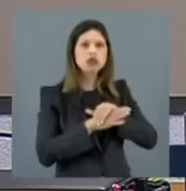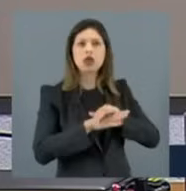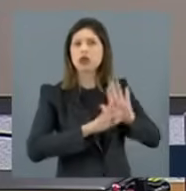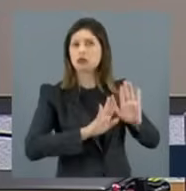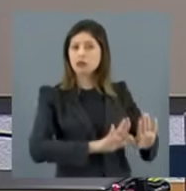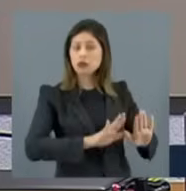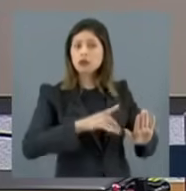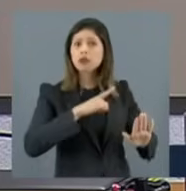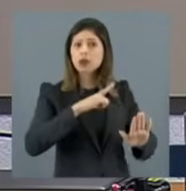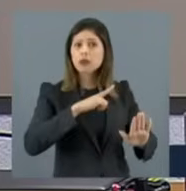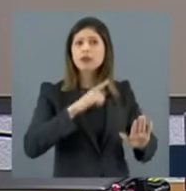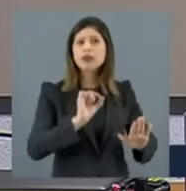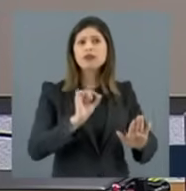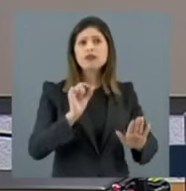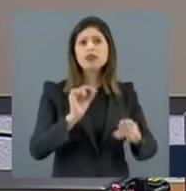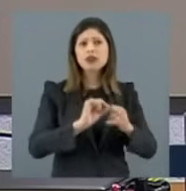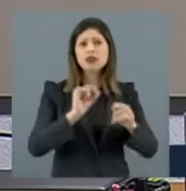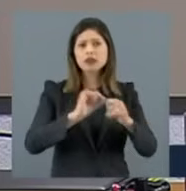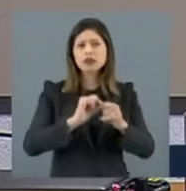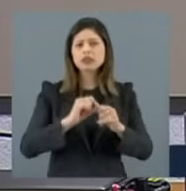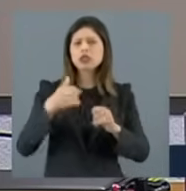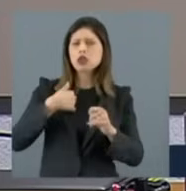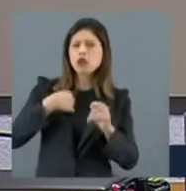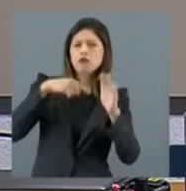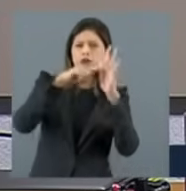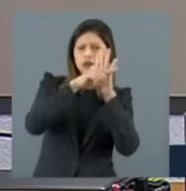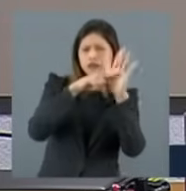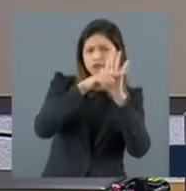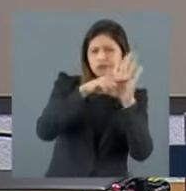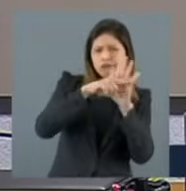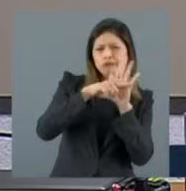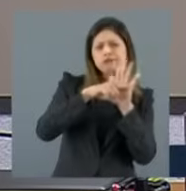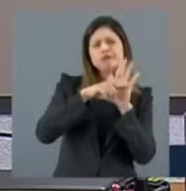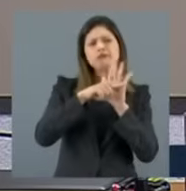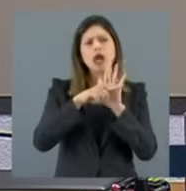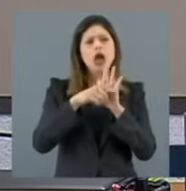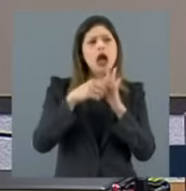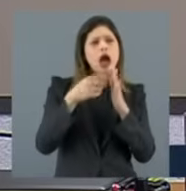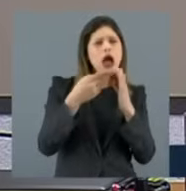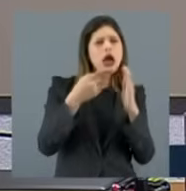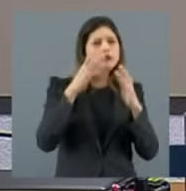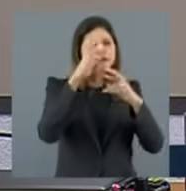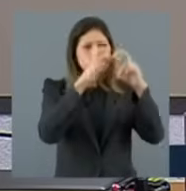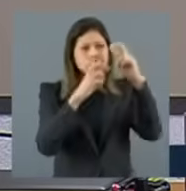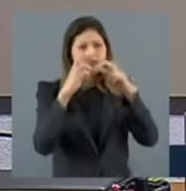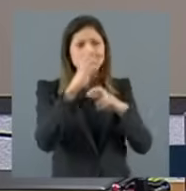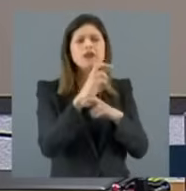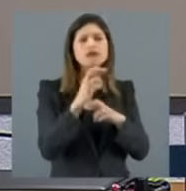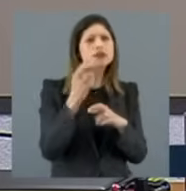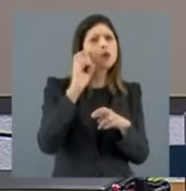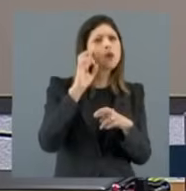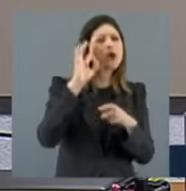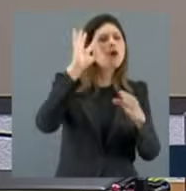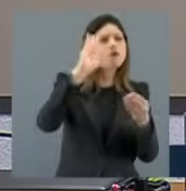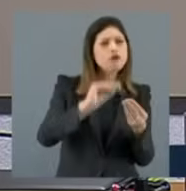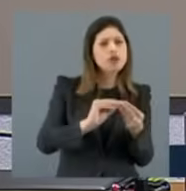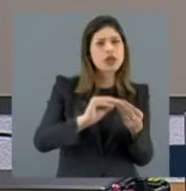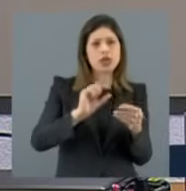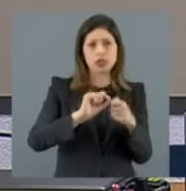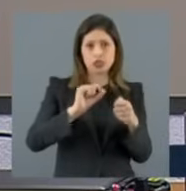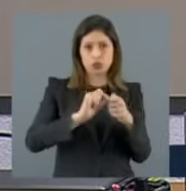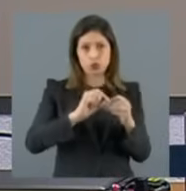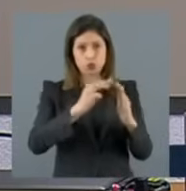digitais. Na ocasião, eu fiz uma checagem independente que concluiu que não apenas o método